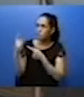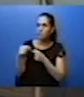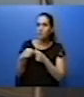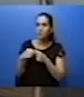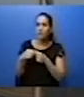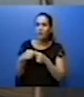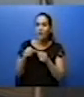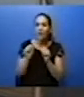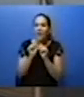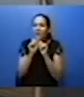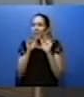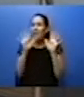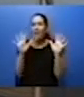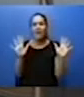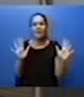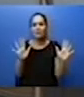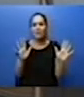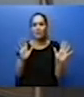acontece